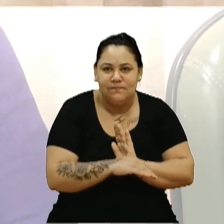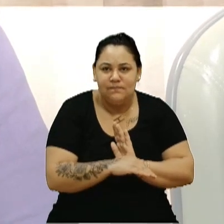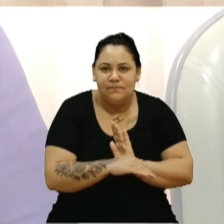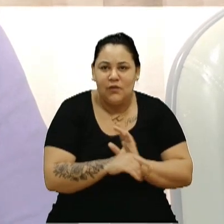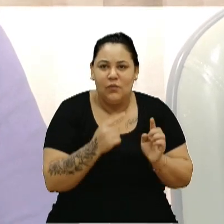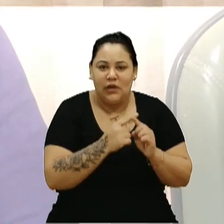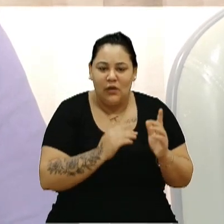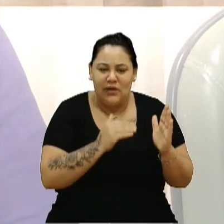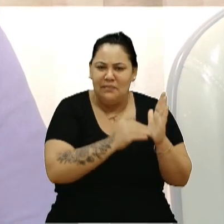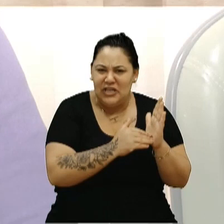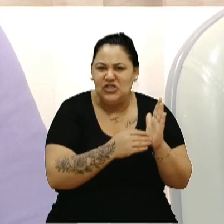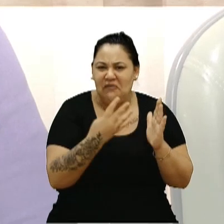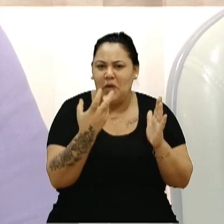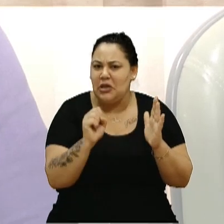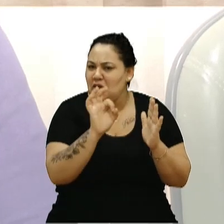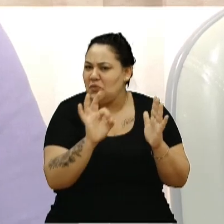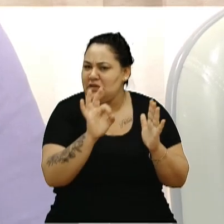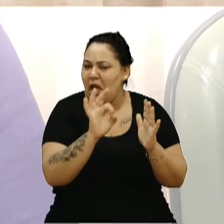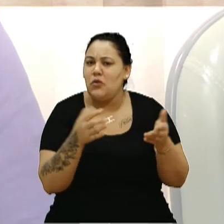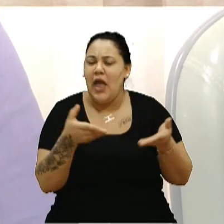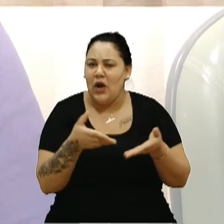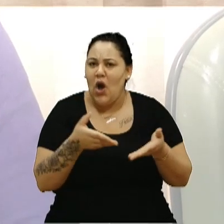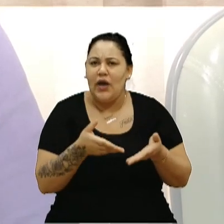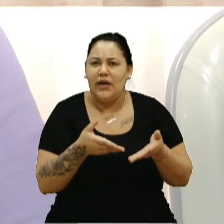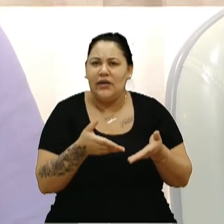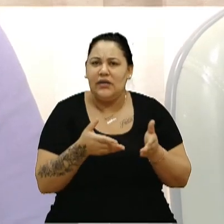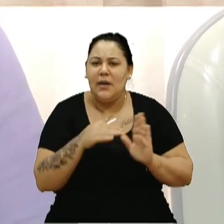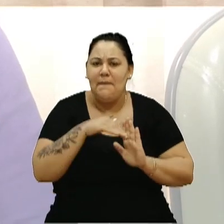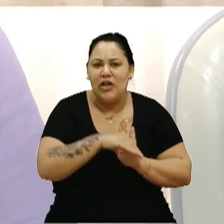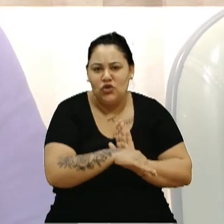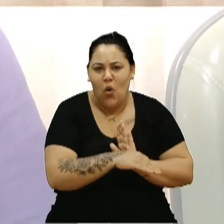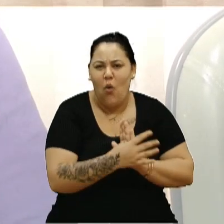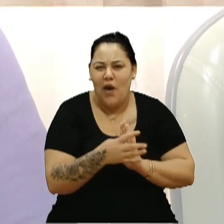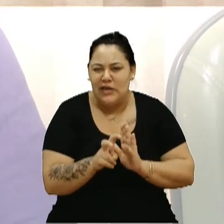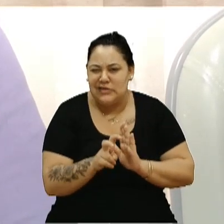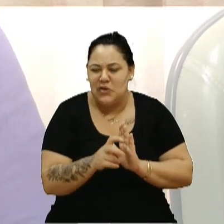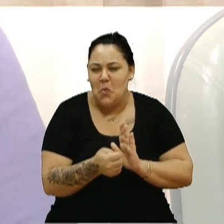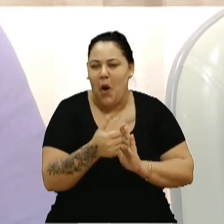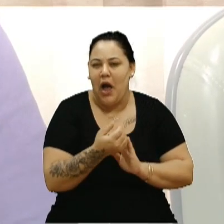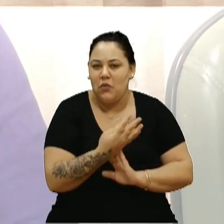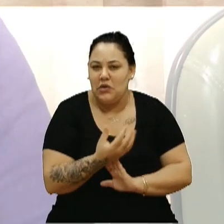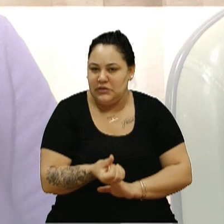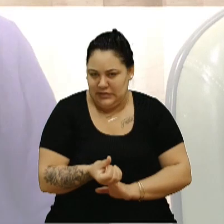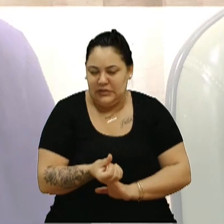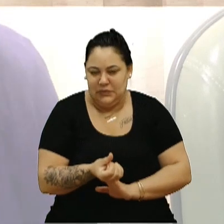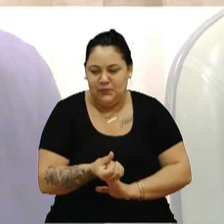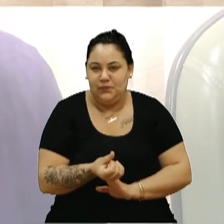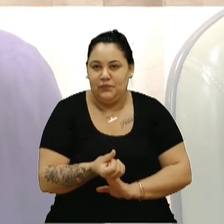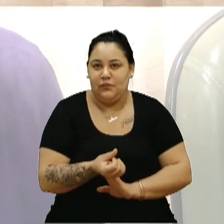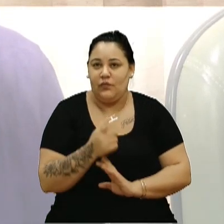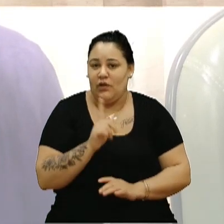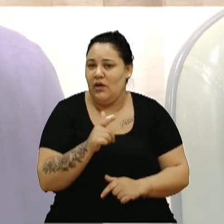em 48% e agora em 45%, quase 46%. Então, isso é também